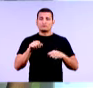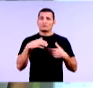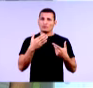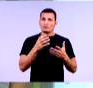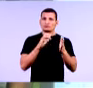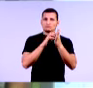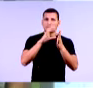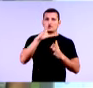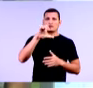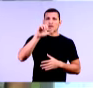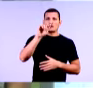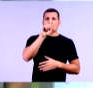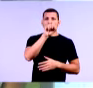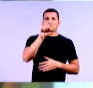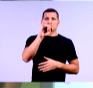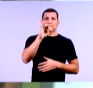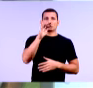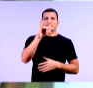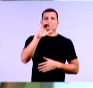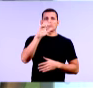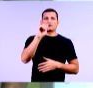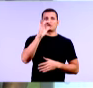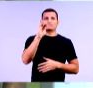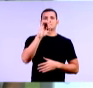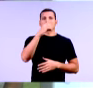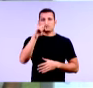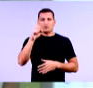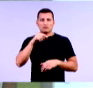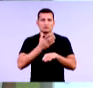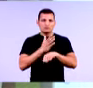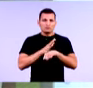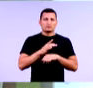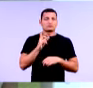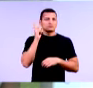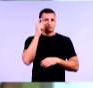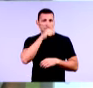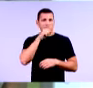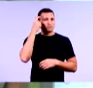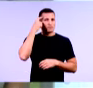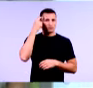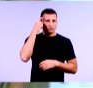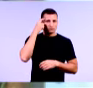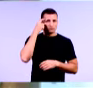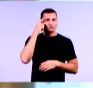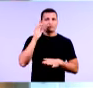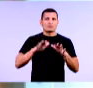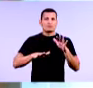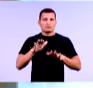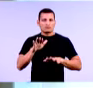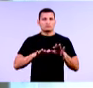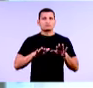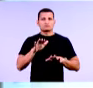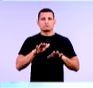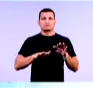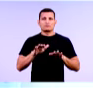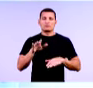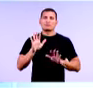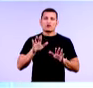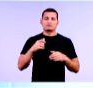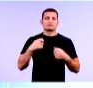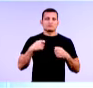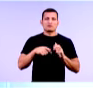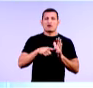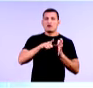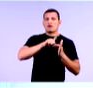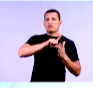Isso é um trabalho, um exercício mental dificílimo, que às vezes para a gente é trivial, mas porque a gente já passou por todo um processo de